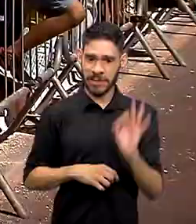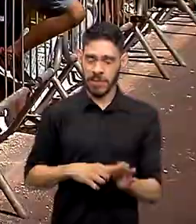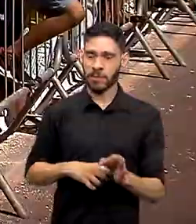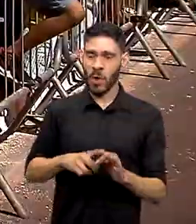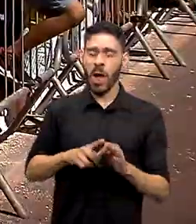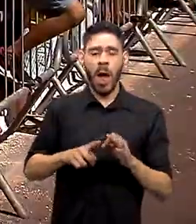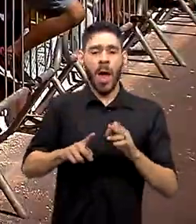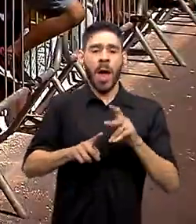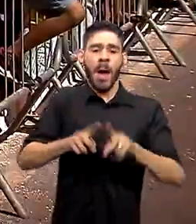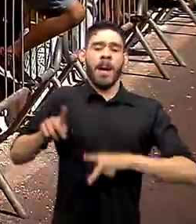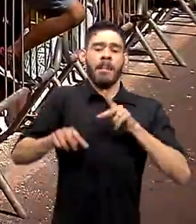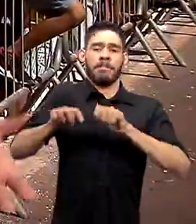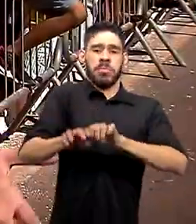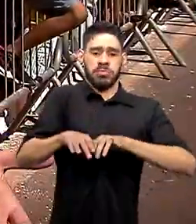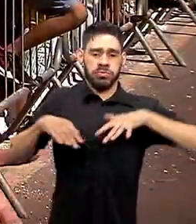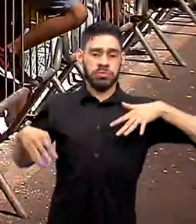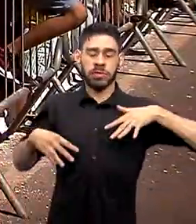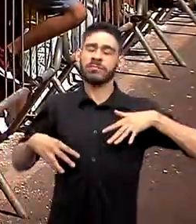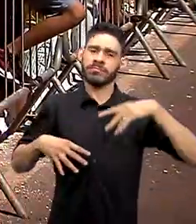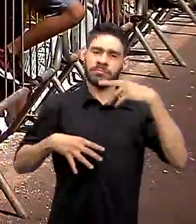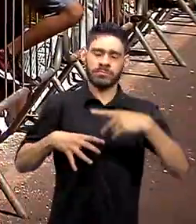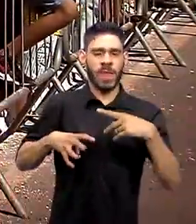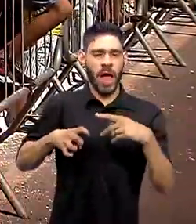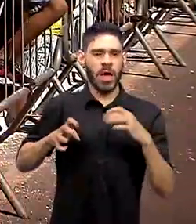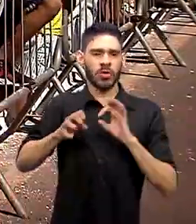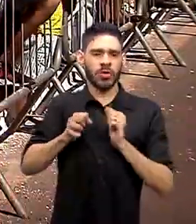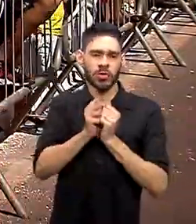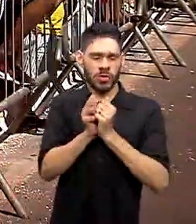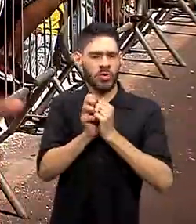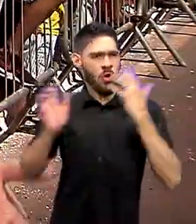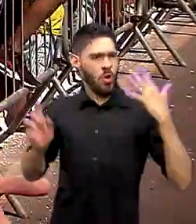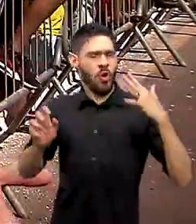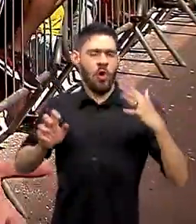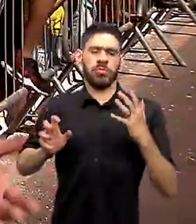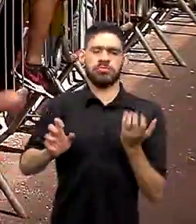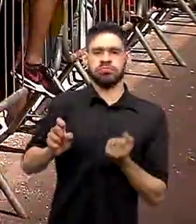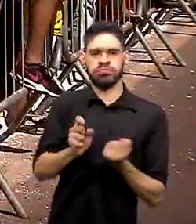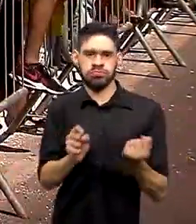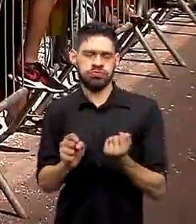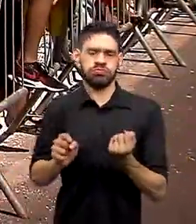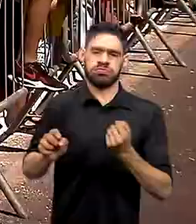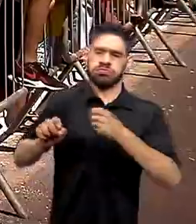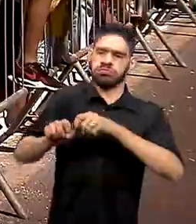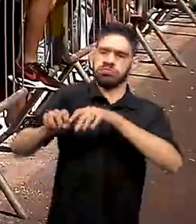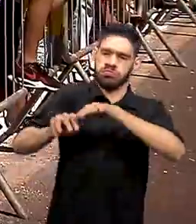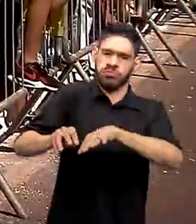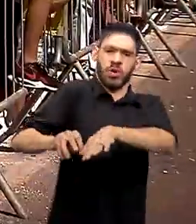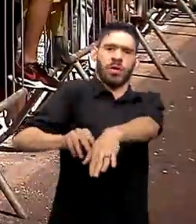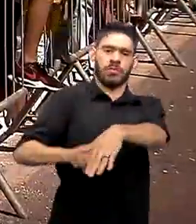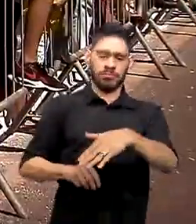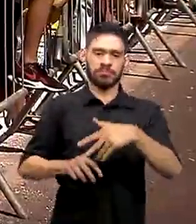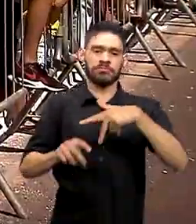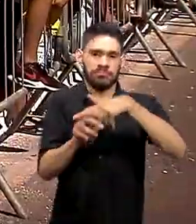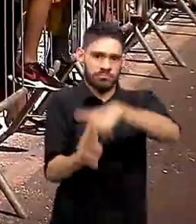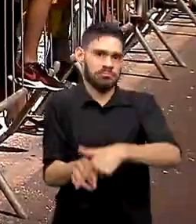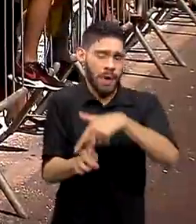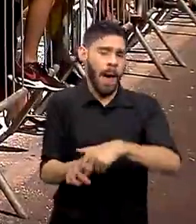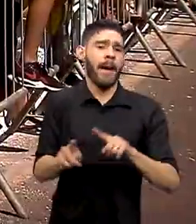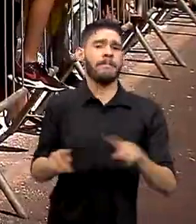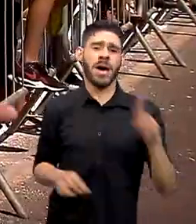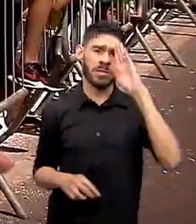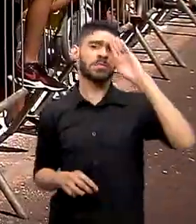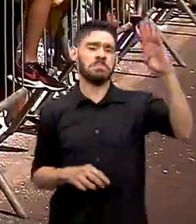aqui na arquibancada acompanhou de perto e vibrou com a passagem das viaturas, dos blindados e das tropas. Mas o